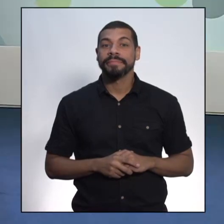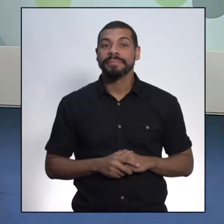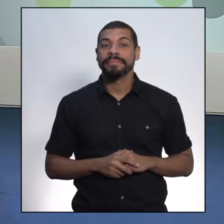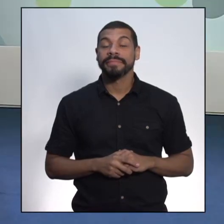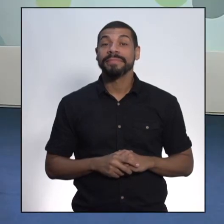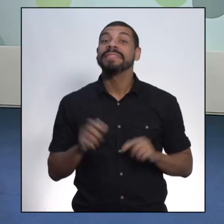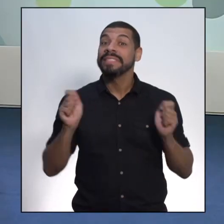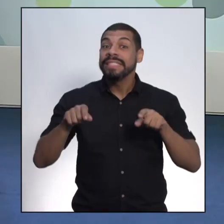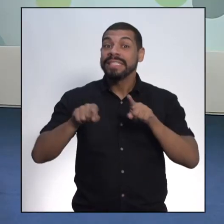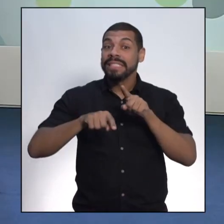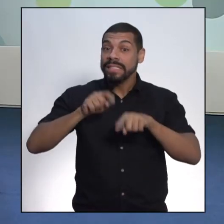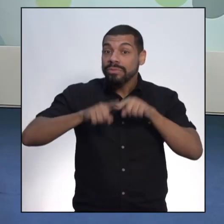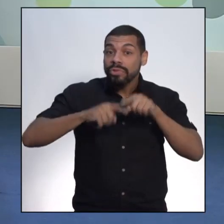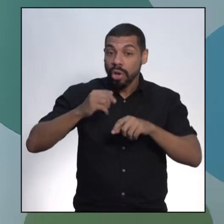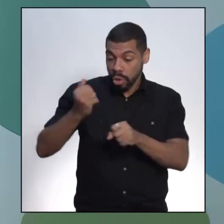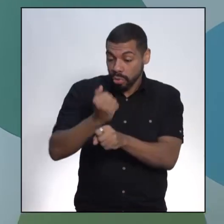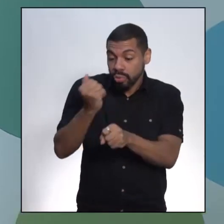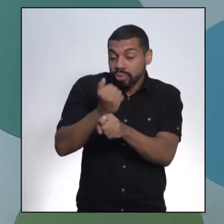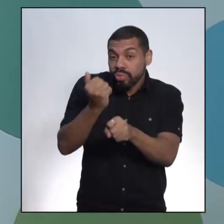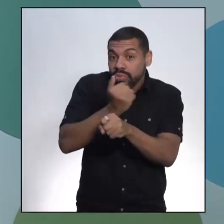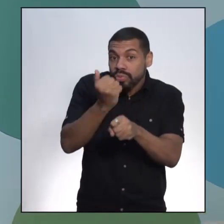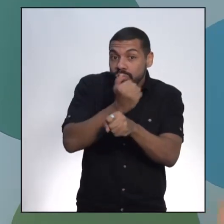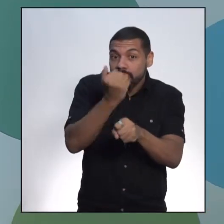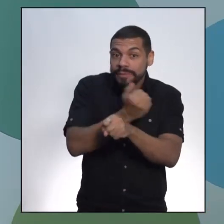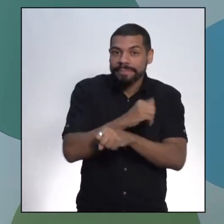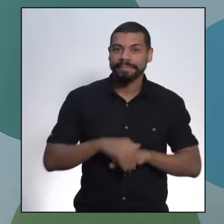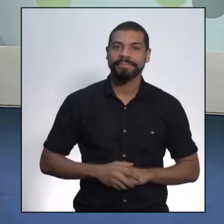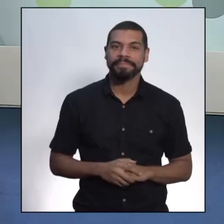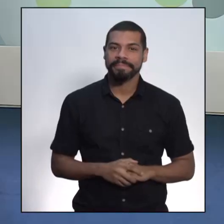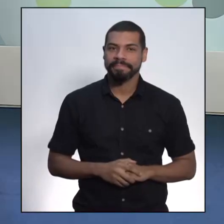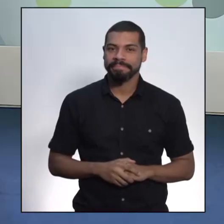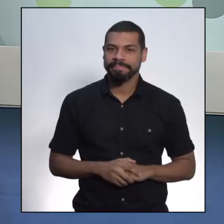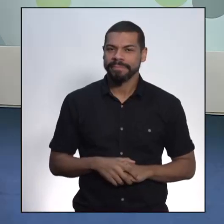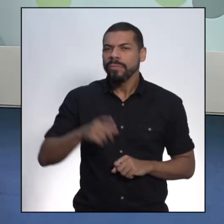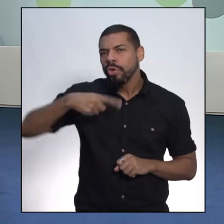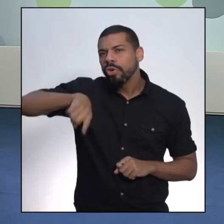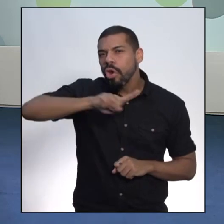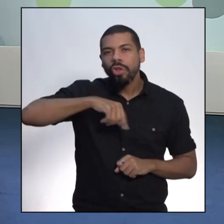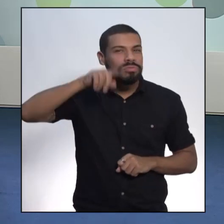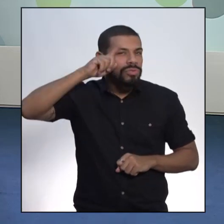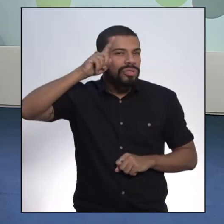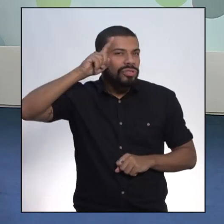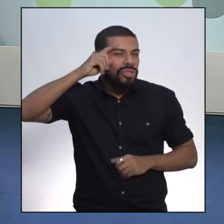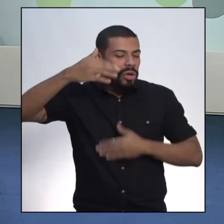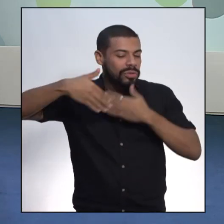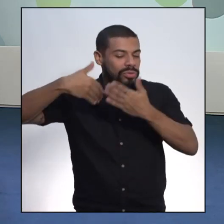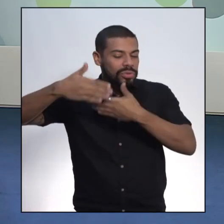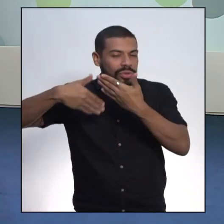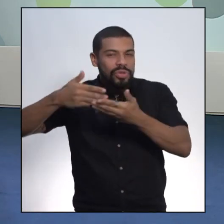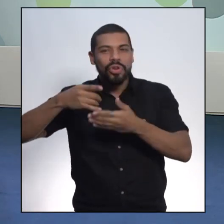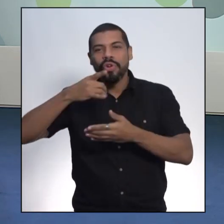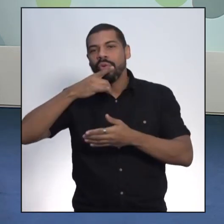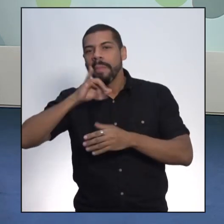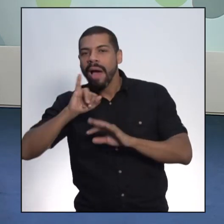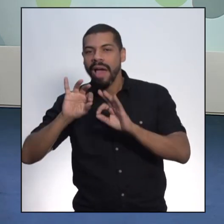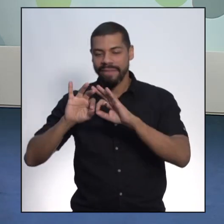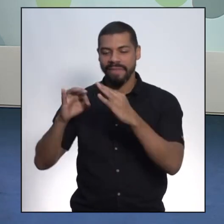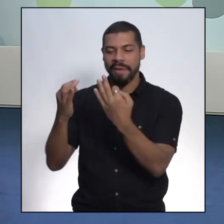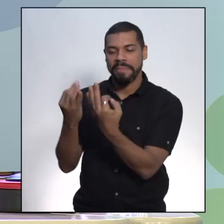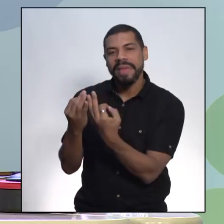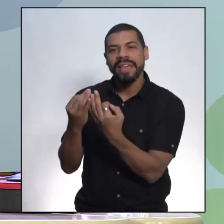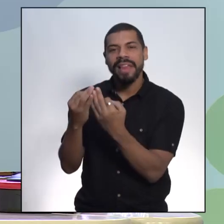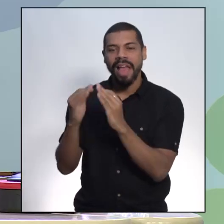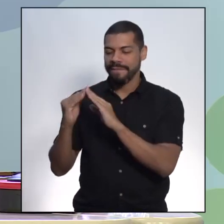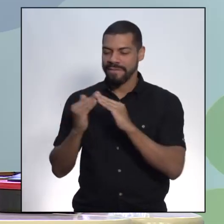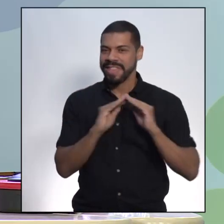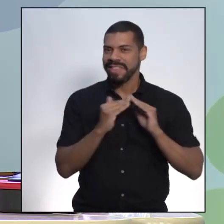desenvolvedor de materiais para construção. Importante isso, né? Então, veja só, no nosso dia a dia, com os nossos pais, irmãos, tios, vizinhos,